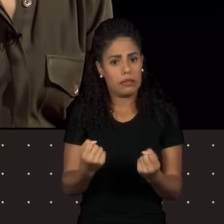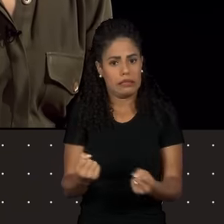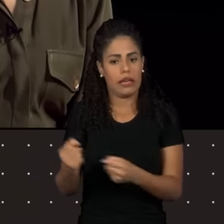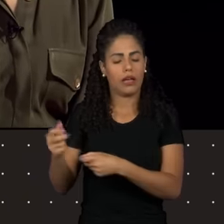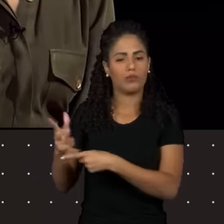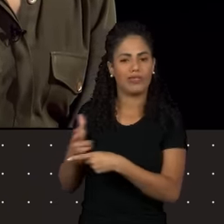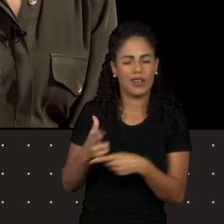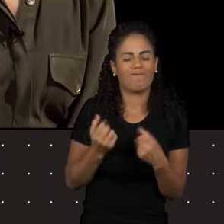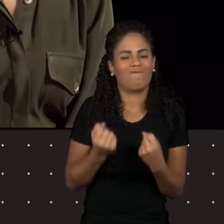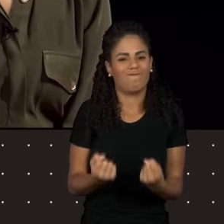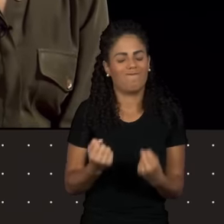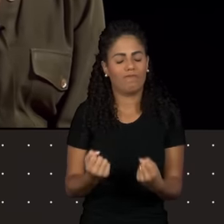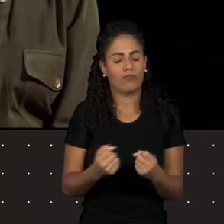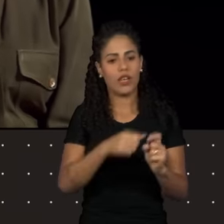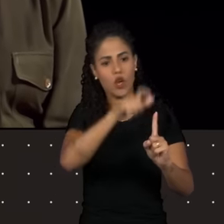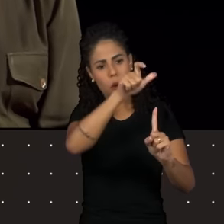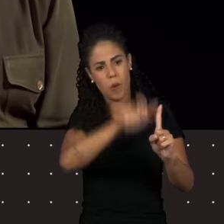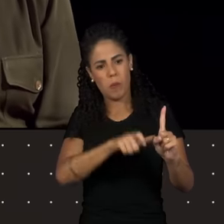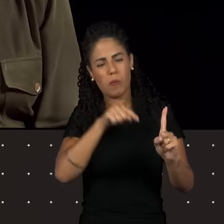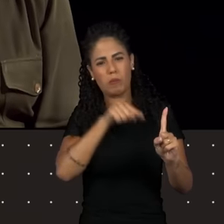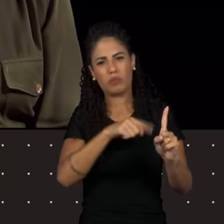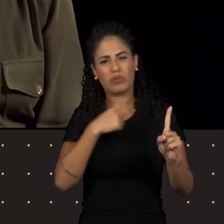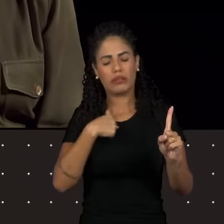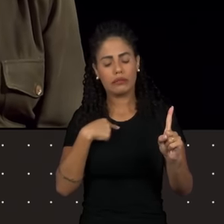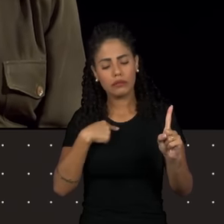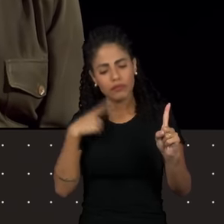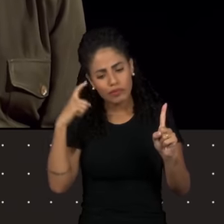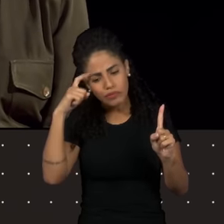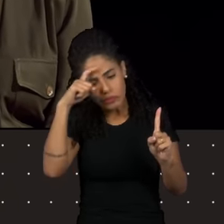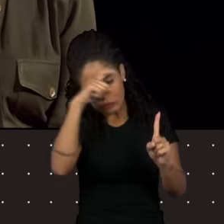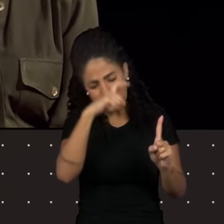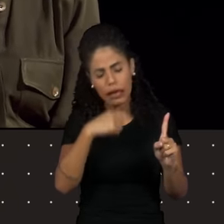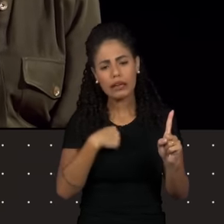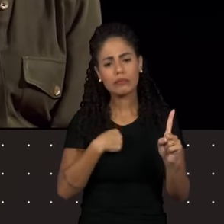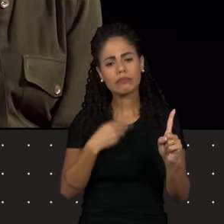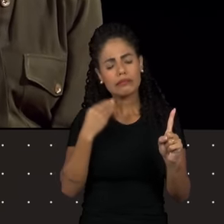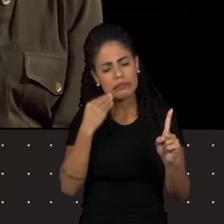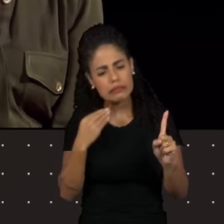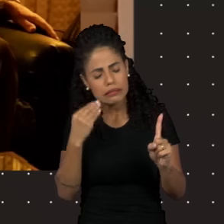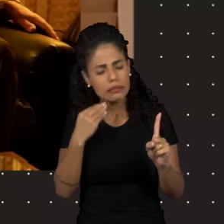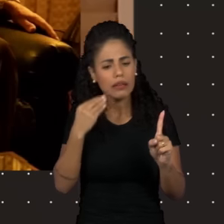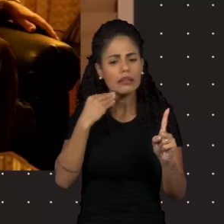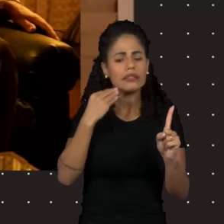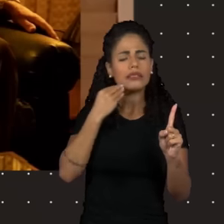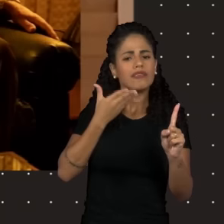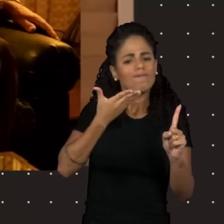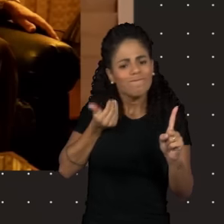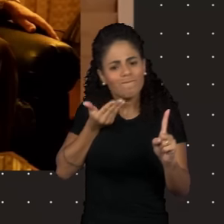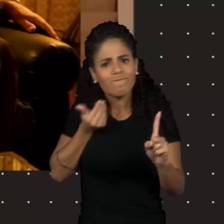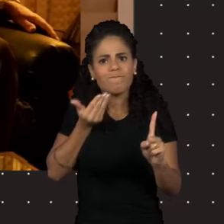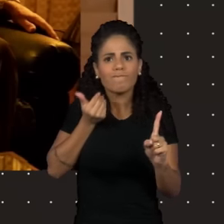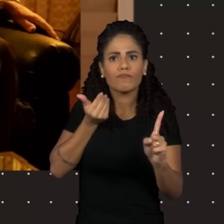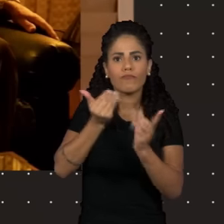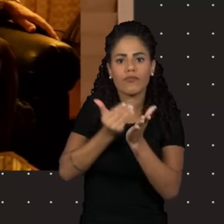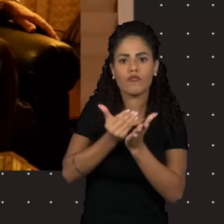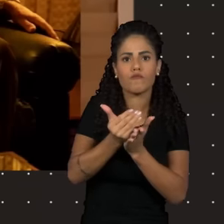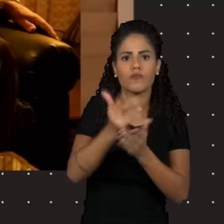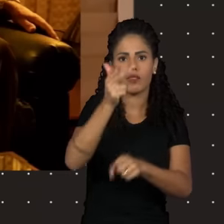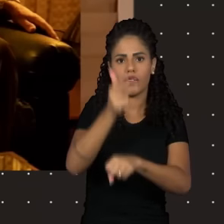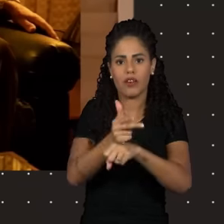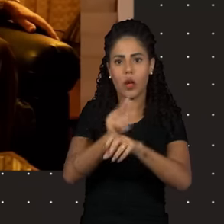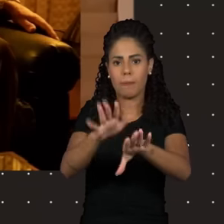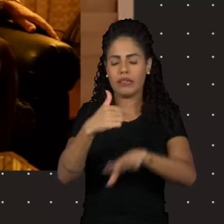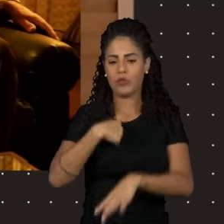foi muito difícil para mim, um personagem muito denso, tive muita dificuldade de me aproximar até começar as gravações, mas eu